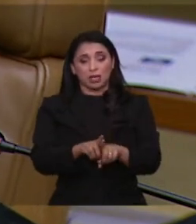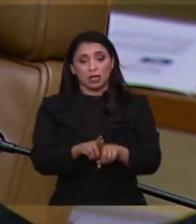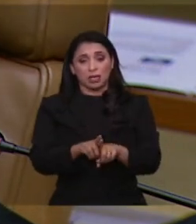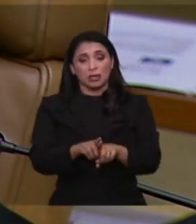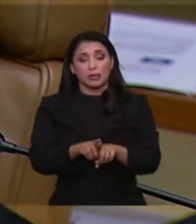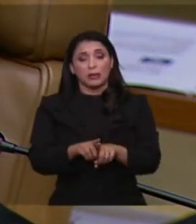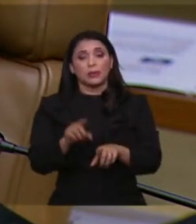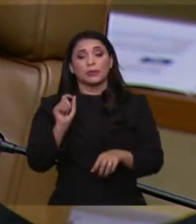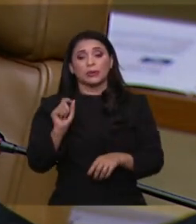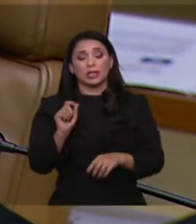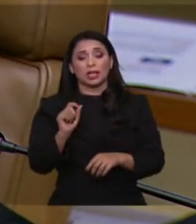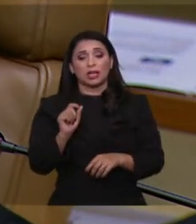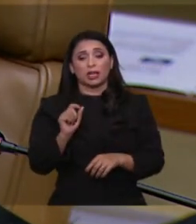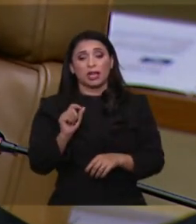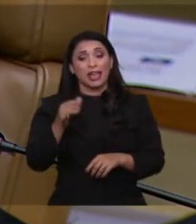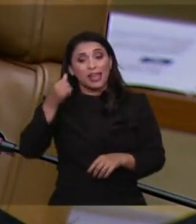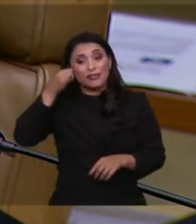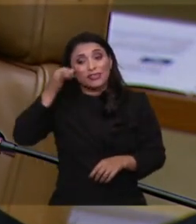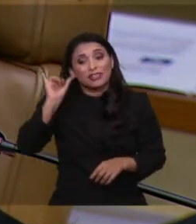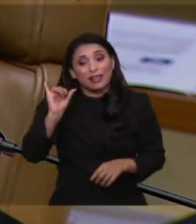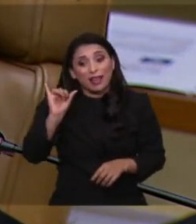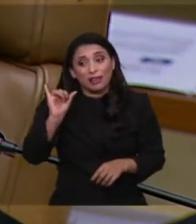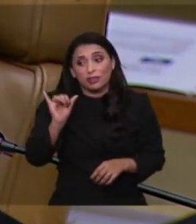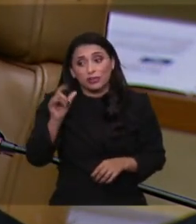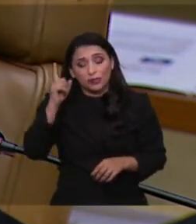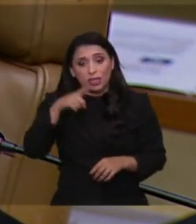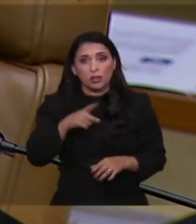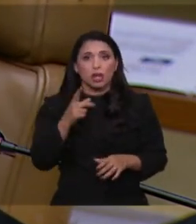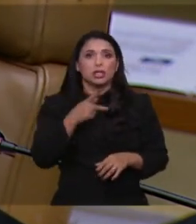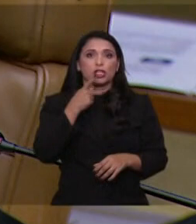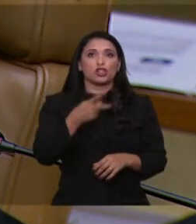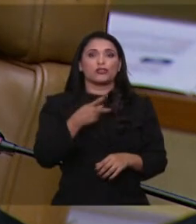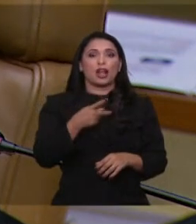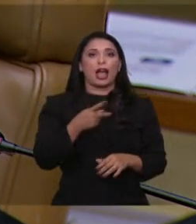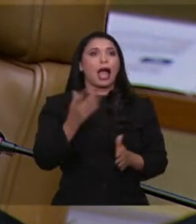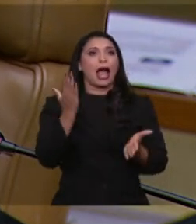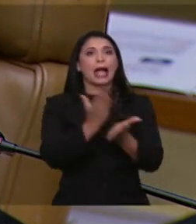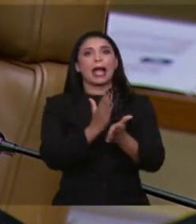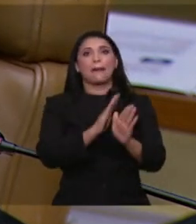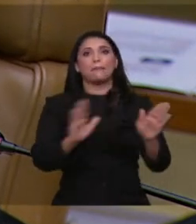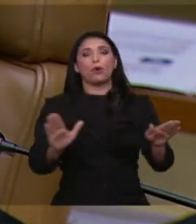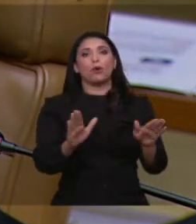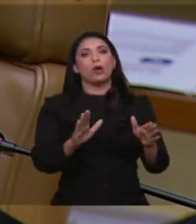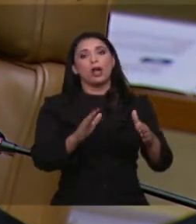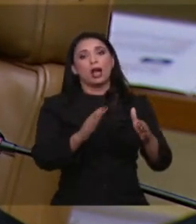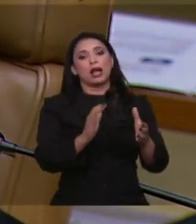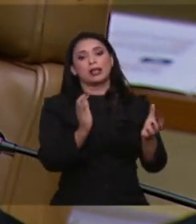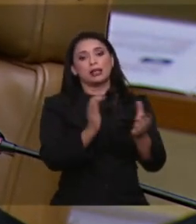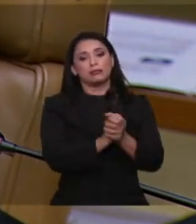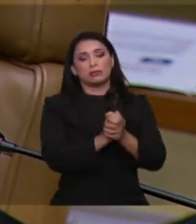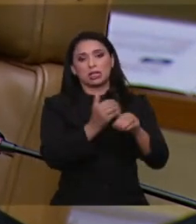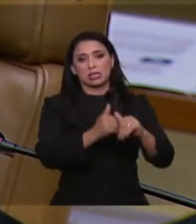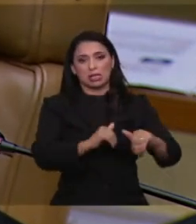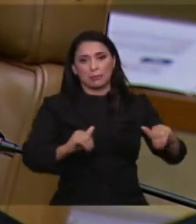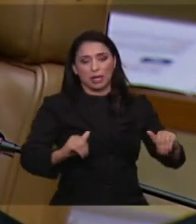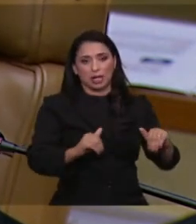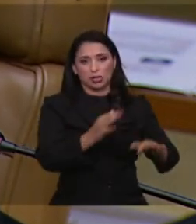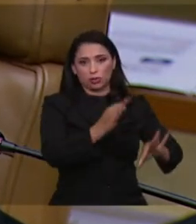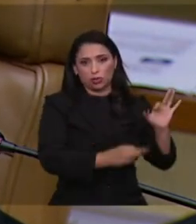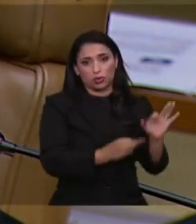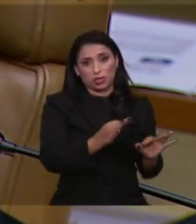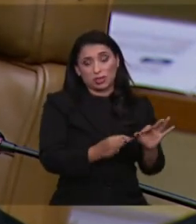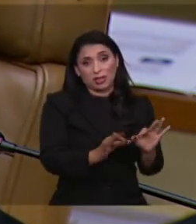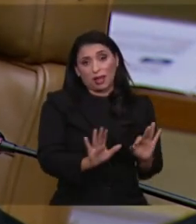evitar, ainda que nós decretemos a morte da separação judicial em termos constitucional, o mundo dos fatos